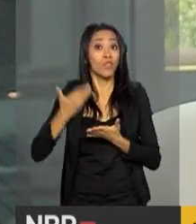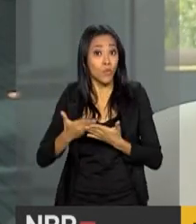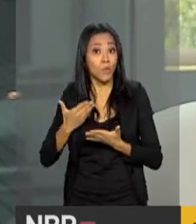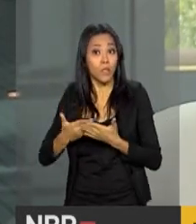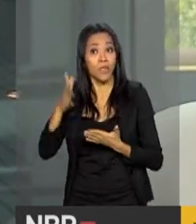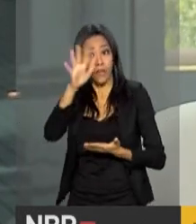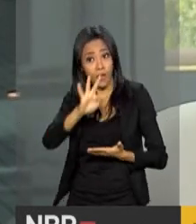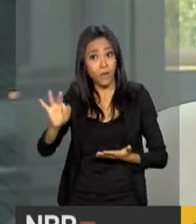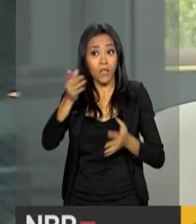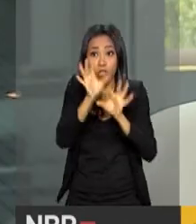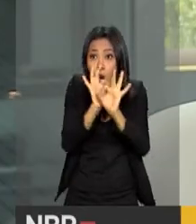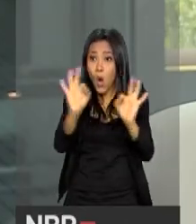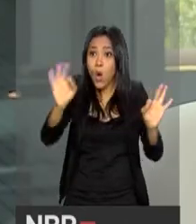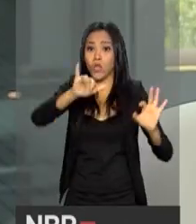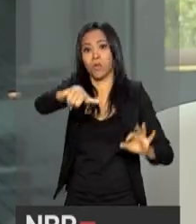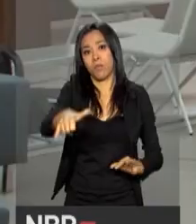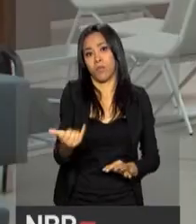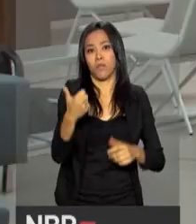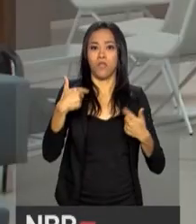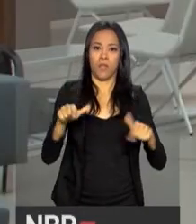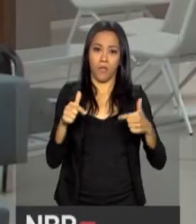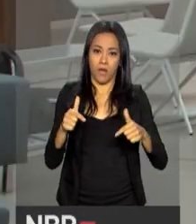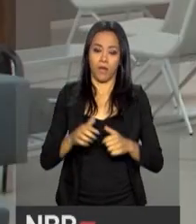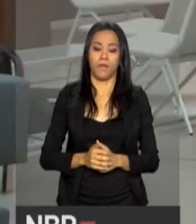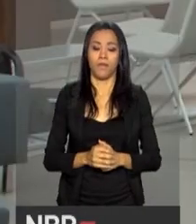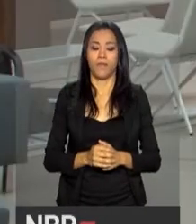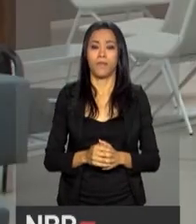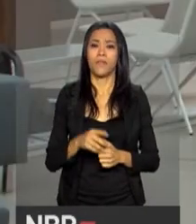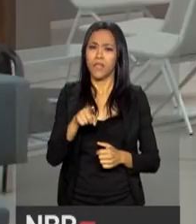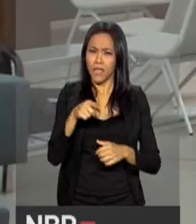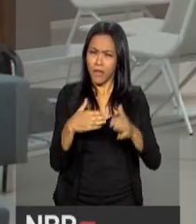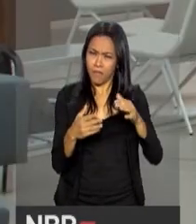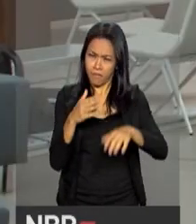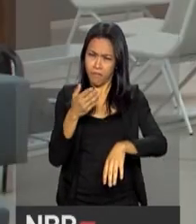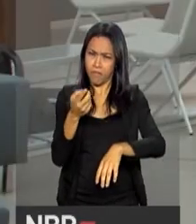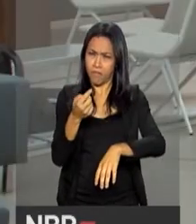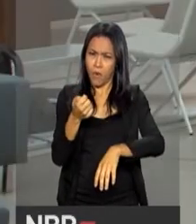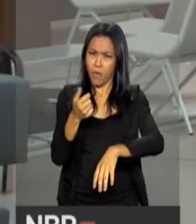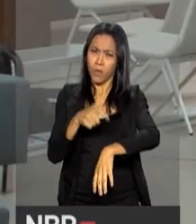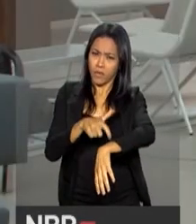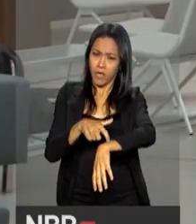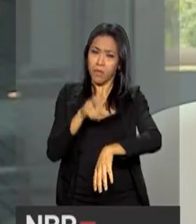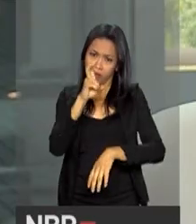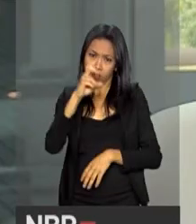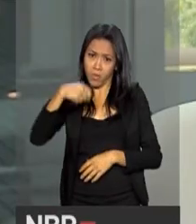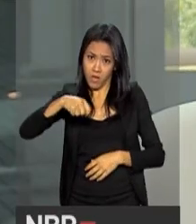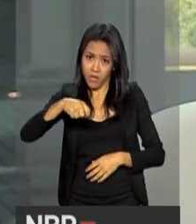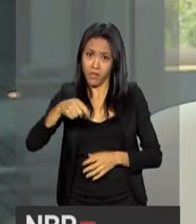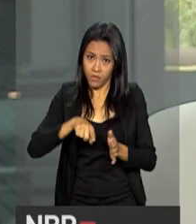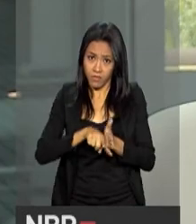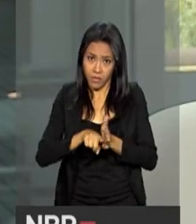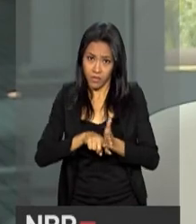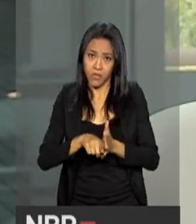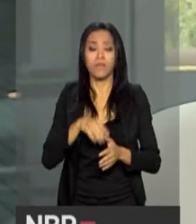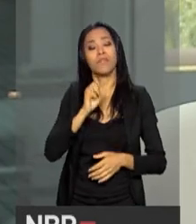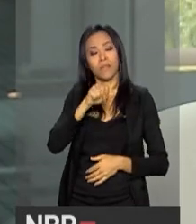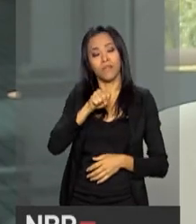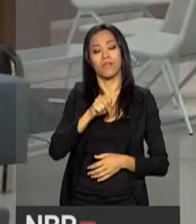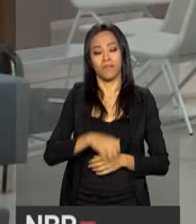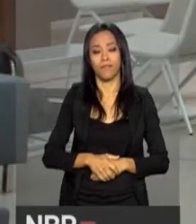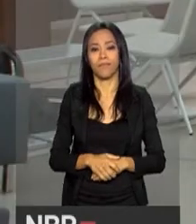oportunidade ótima de de trabalho e o trabalho temporário vai durar em torno de cinco meses e isso durante o tempo da